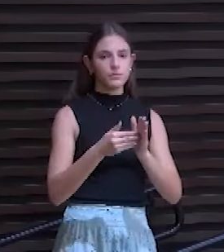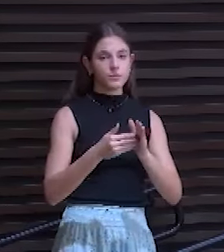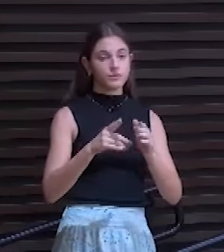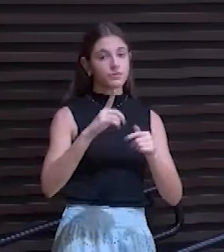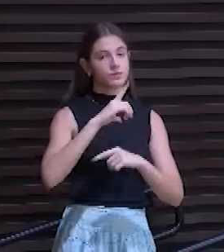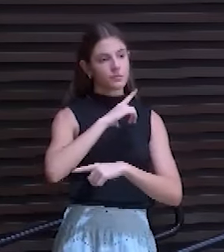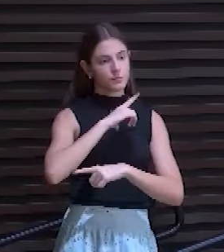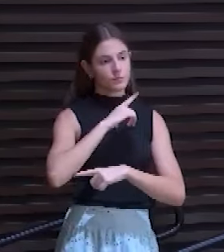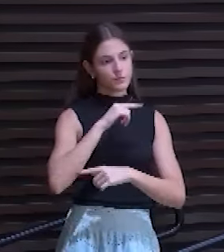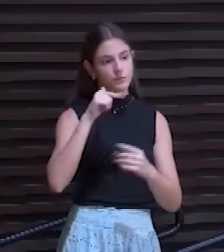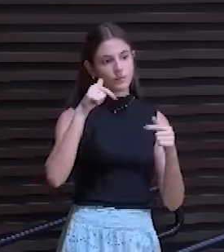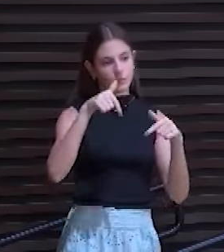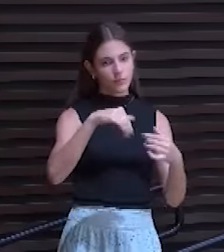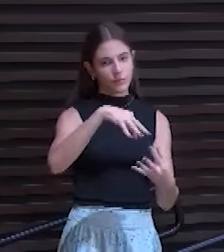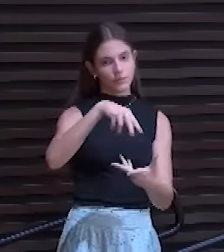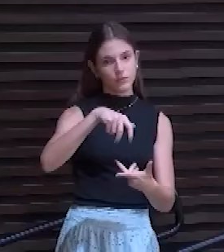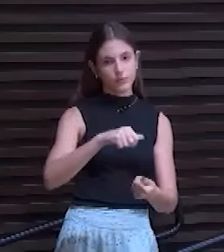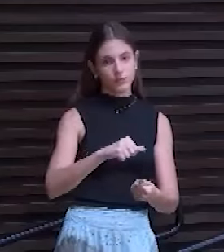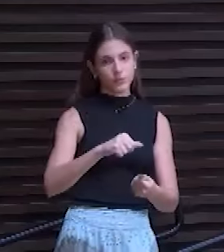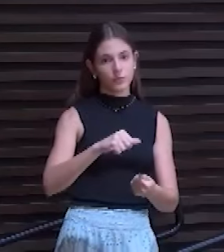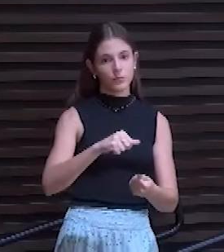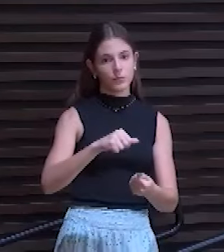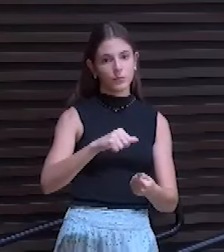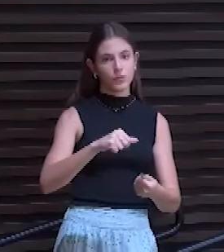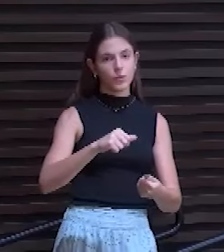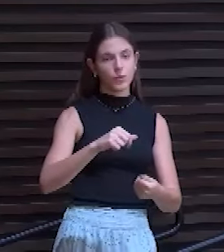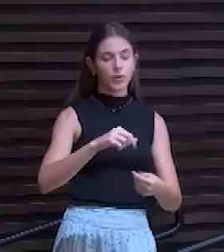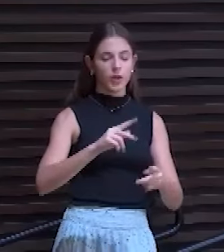contém, o mundo e os que nele habitam.